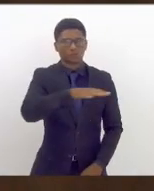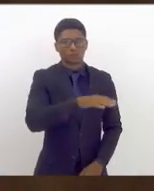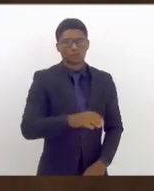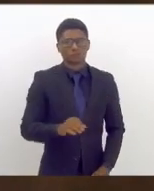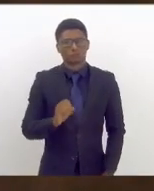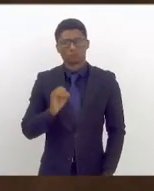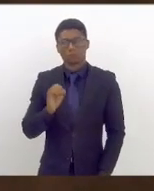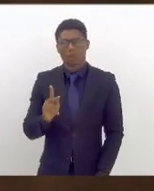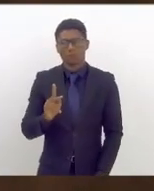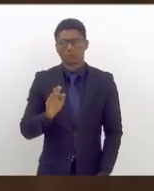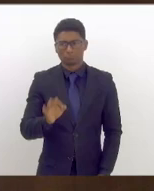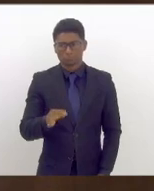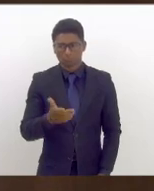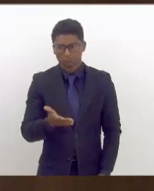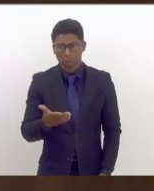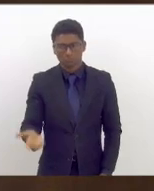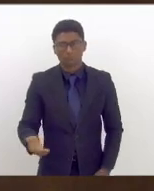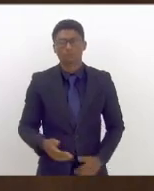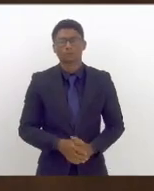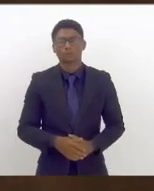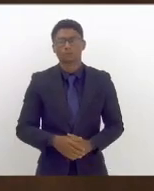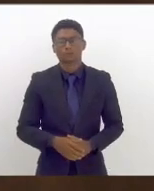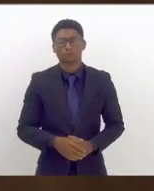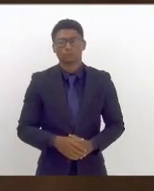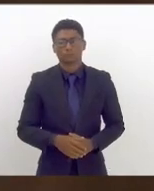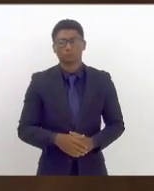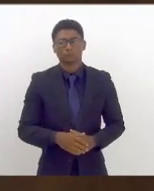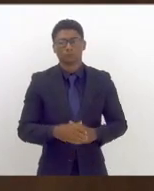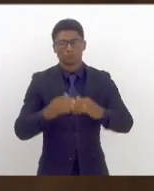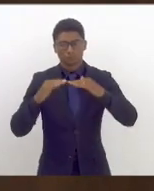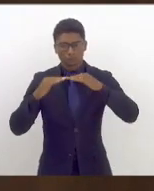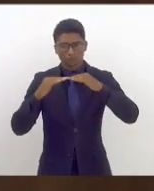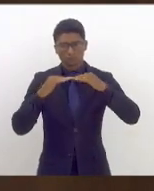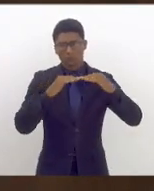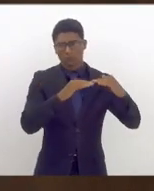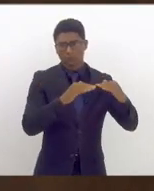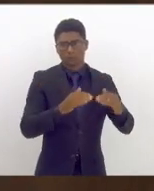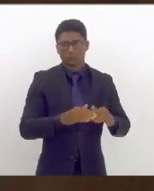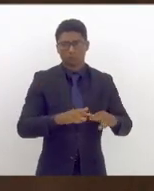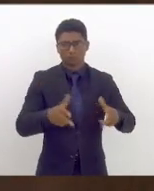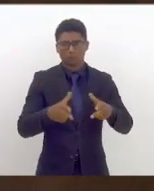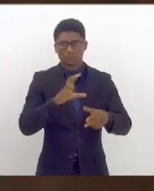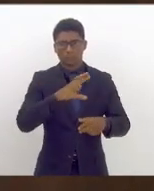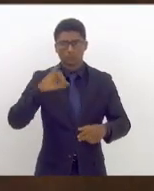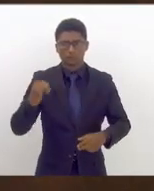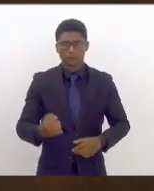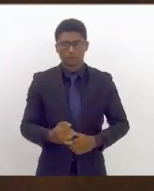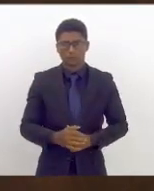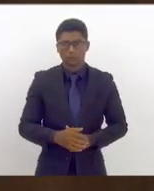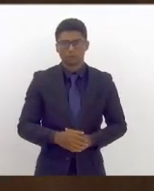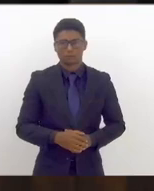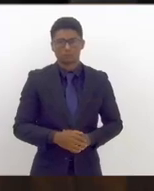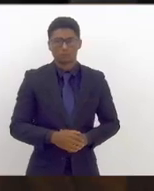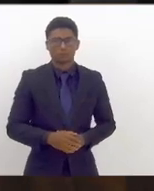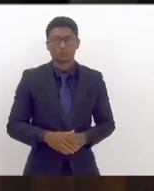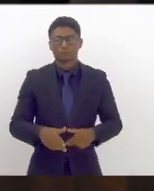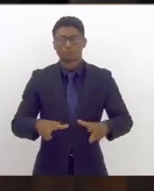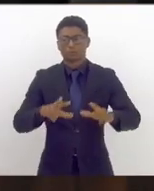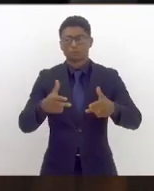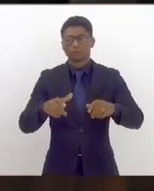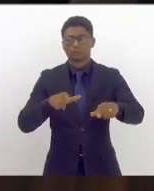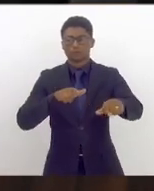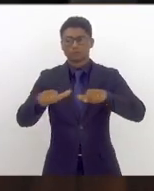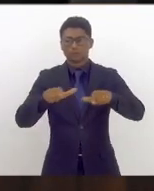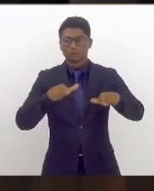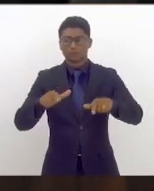é devido então no mérito eu acompanho o parecer da ccj pela comissão de trabalho